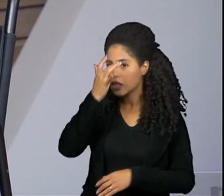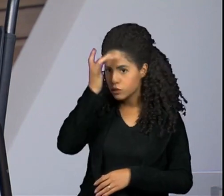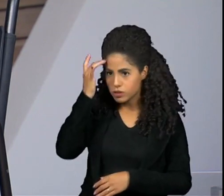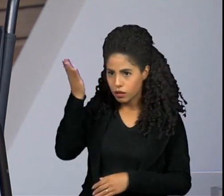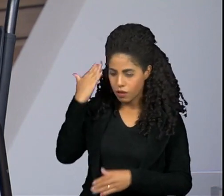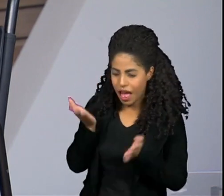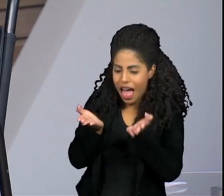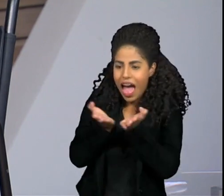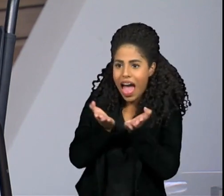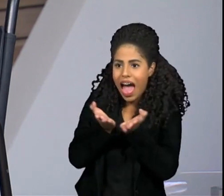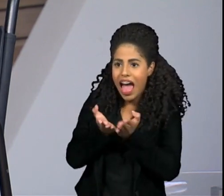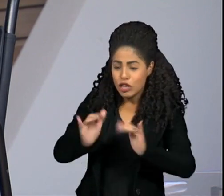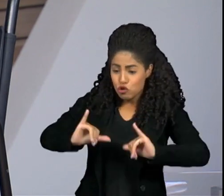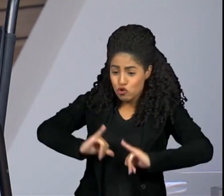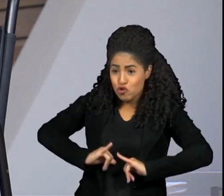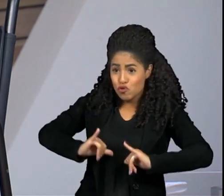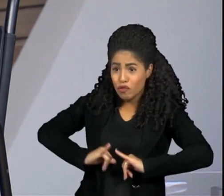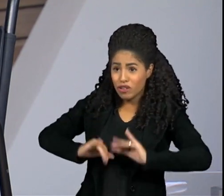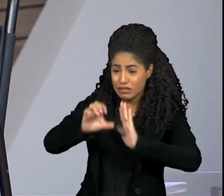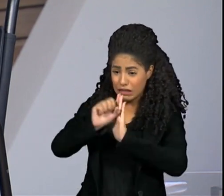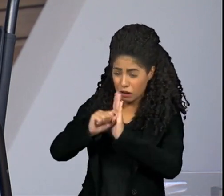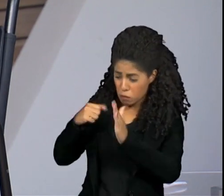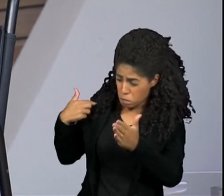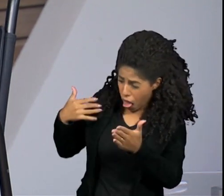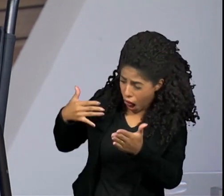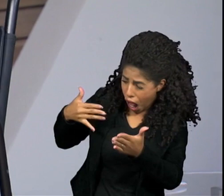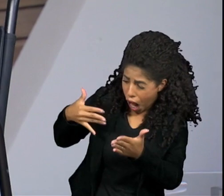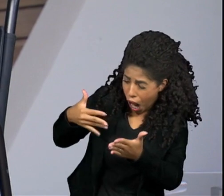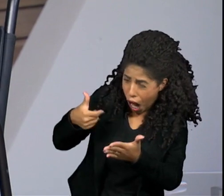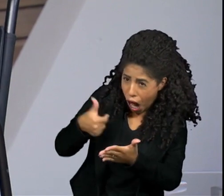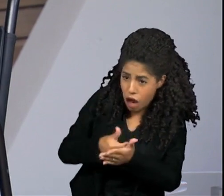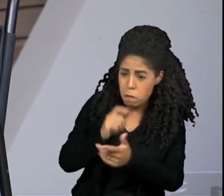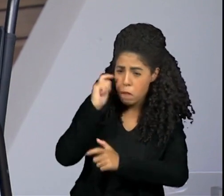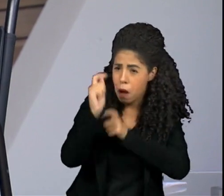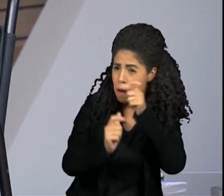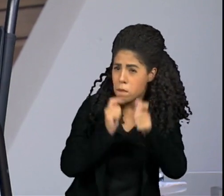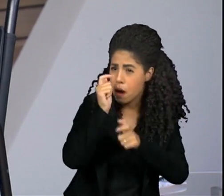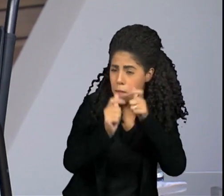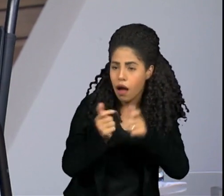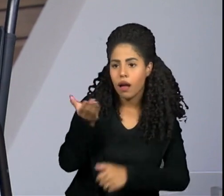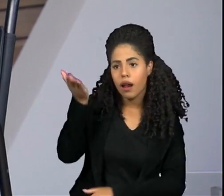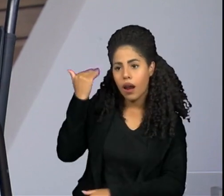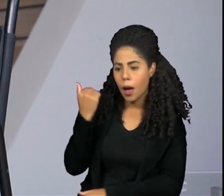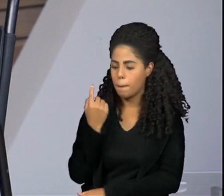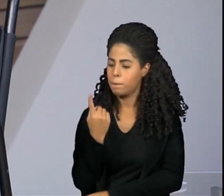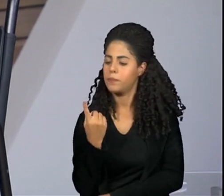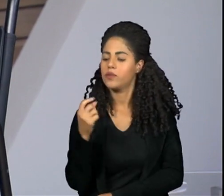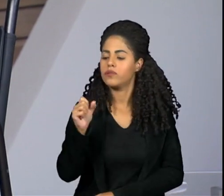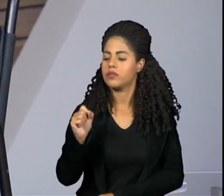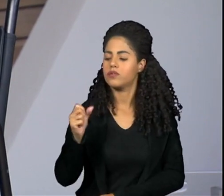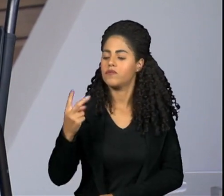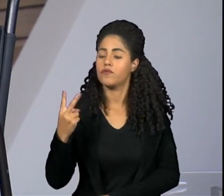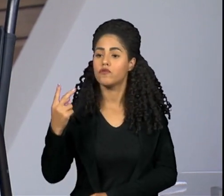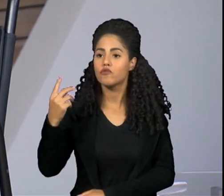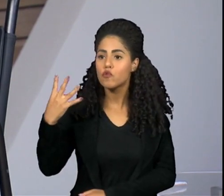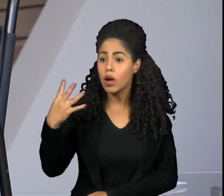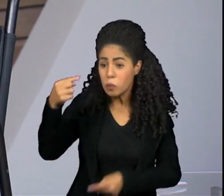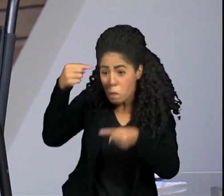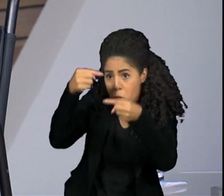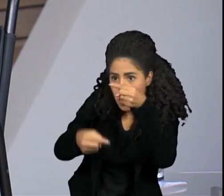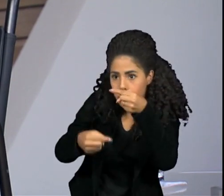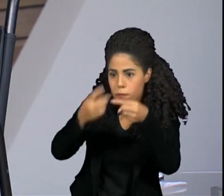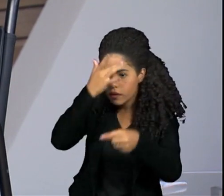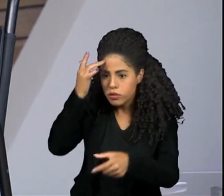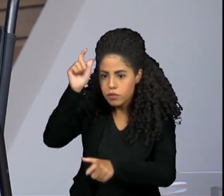durante séculos no Brasil também muita perseguição, né? A Constituição do Império, por exemplo, de 1824, proibia